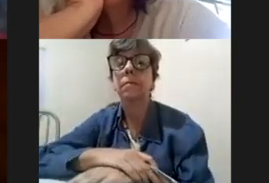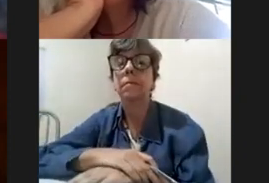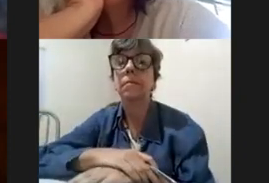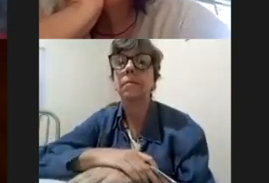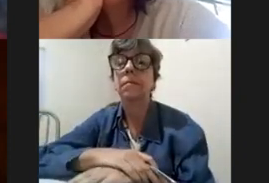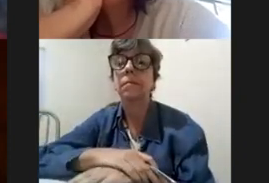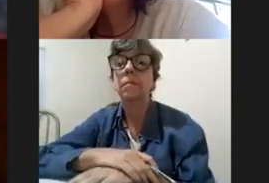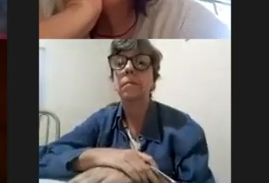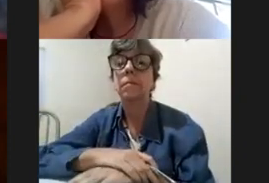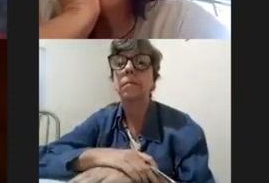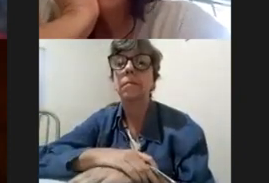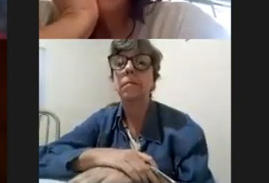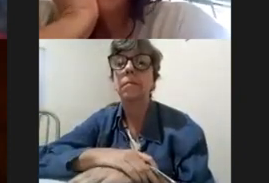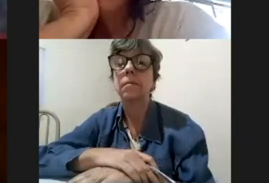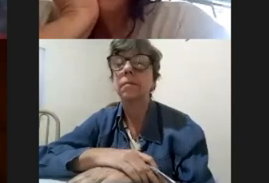aqui, hein?